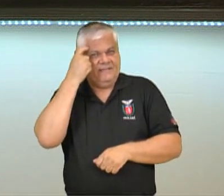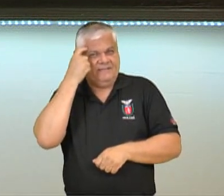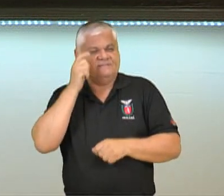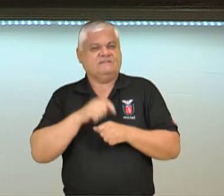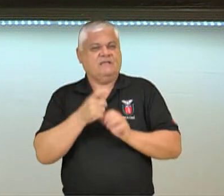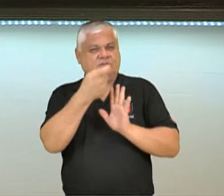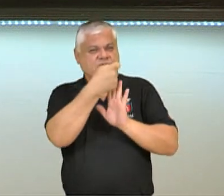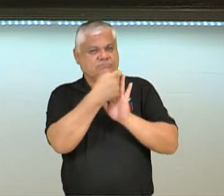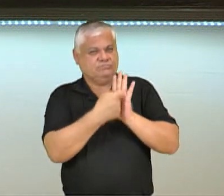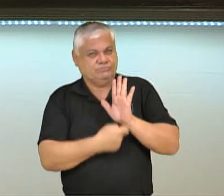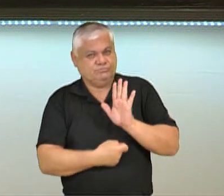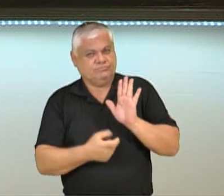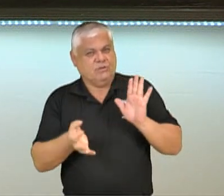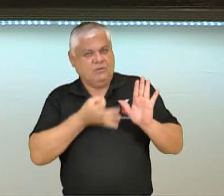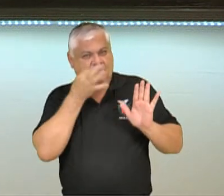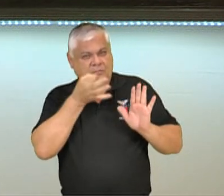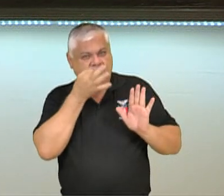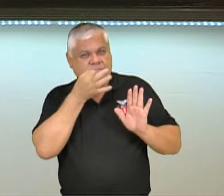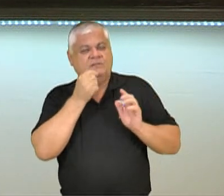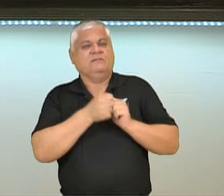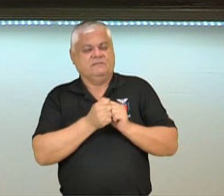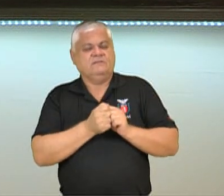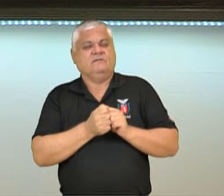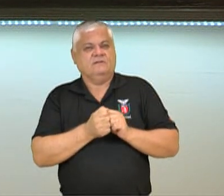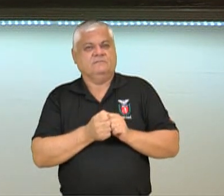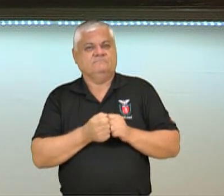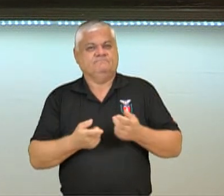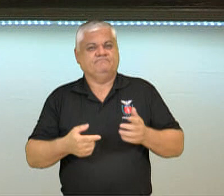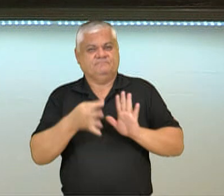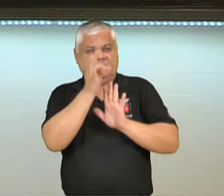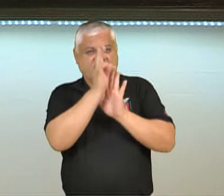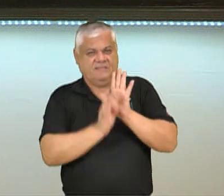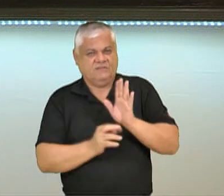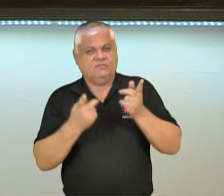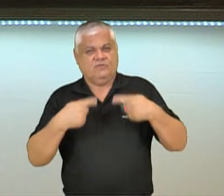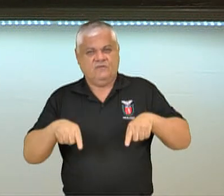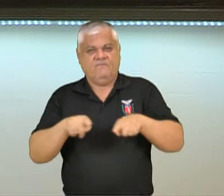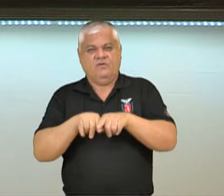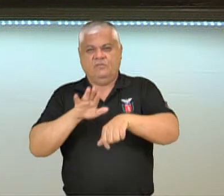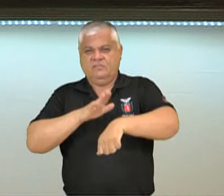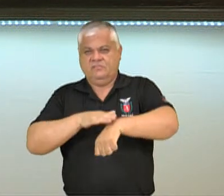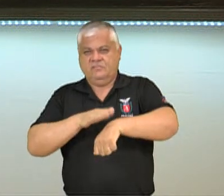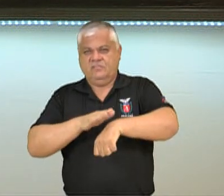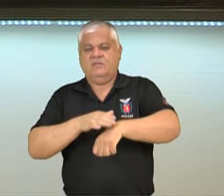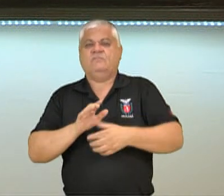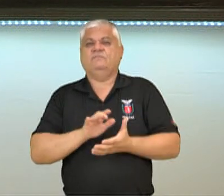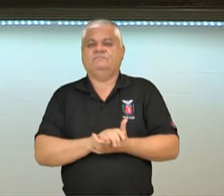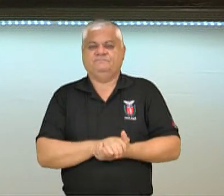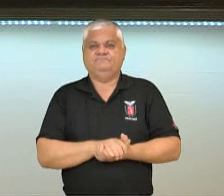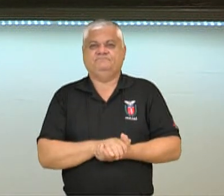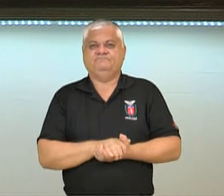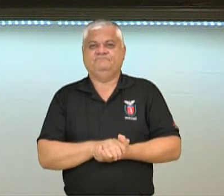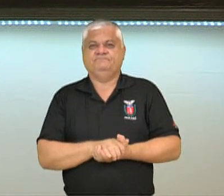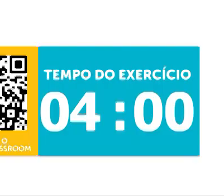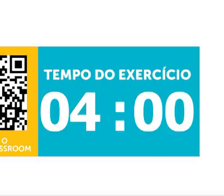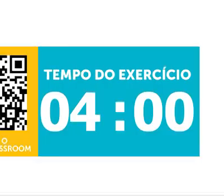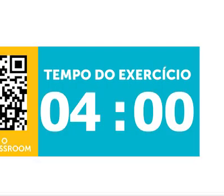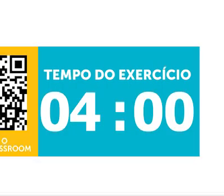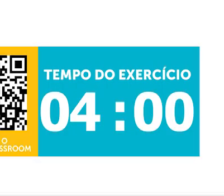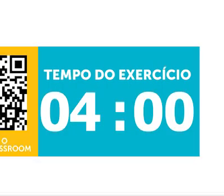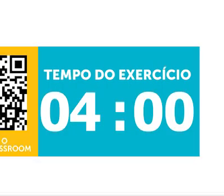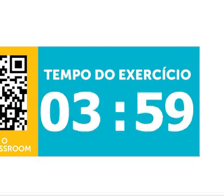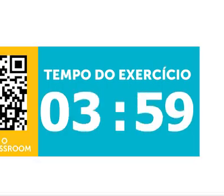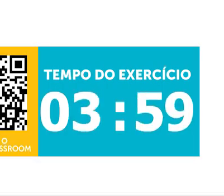e escreva a sua opinião, faça o seu texto, tá bom? Tempinho agora para vocês poderem realizar a atividade.